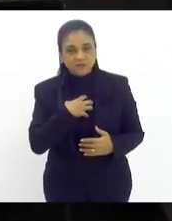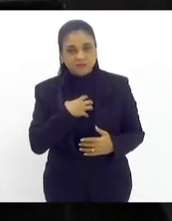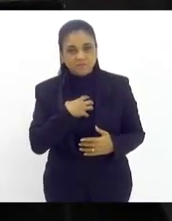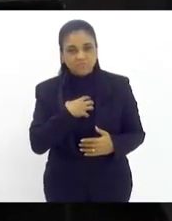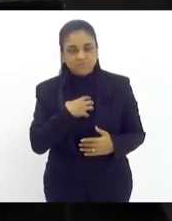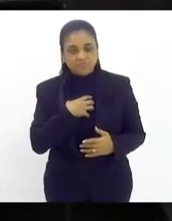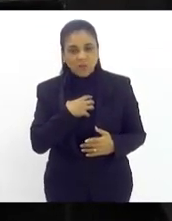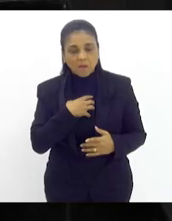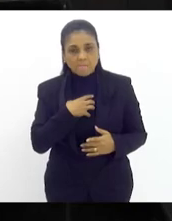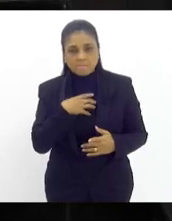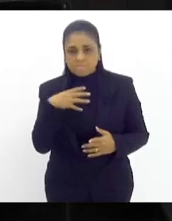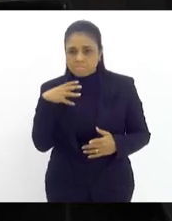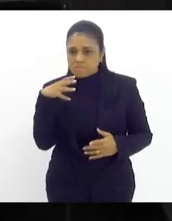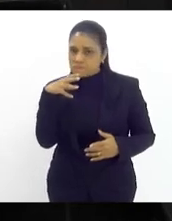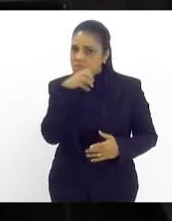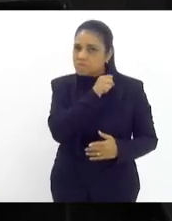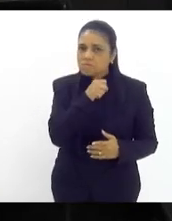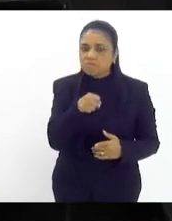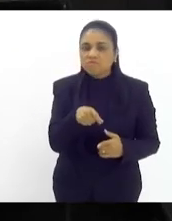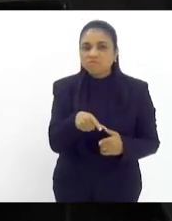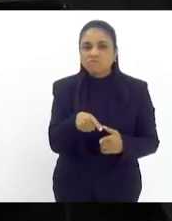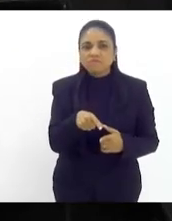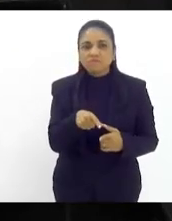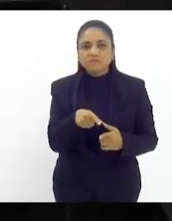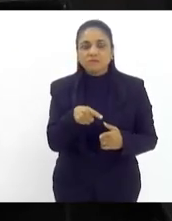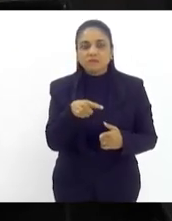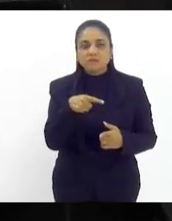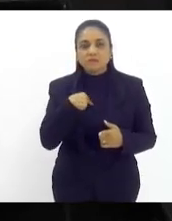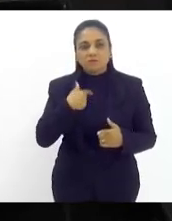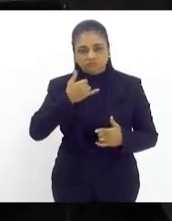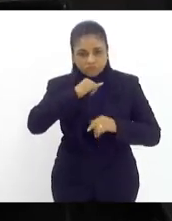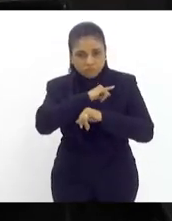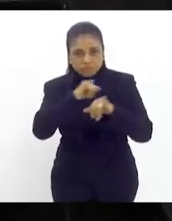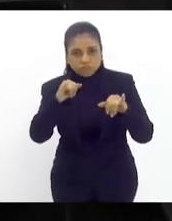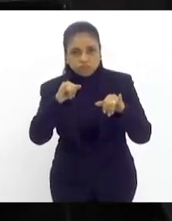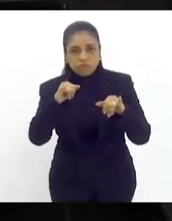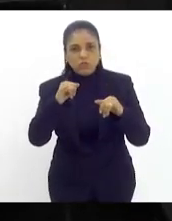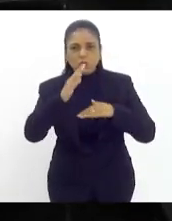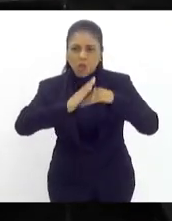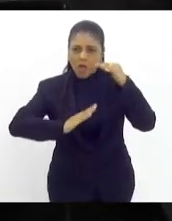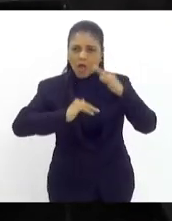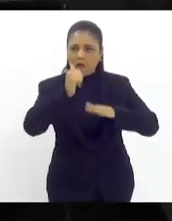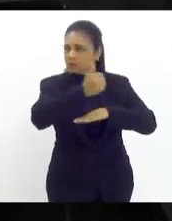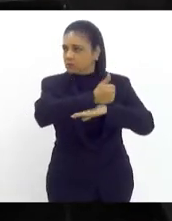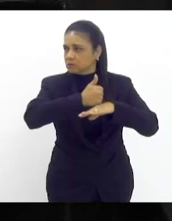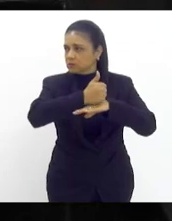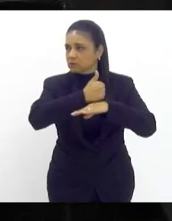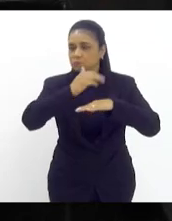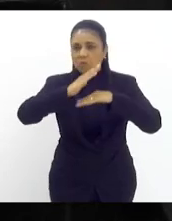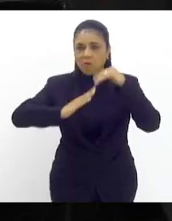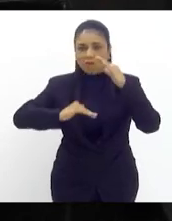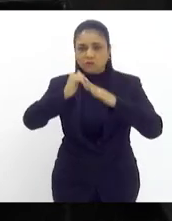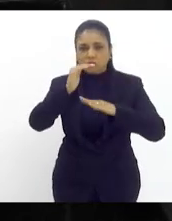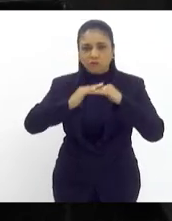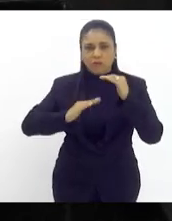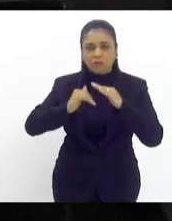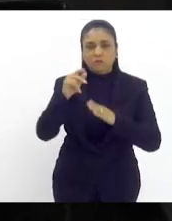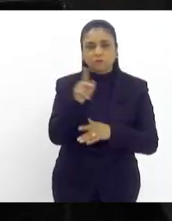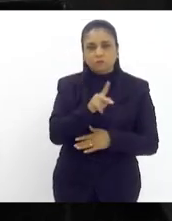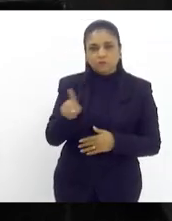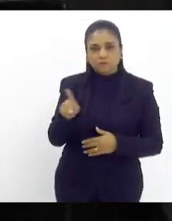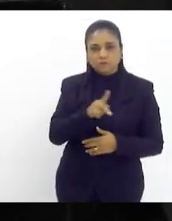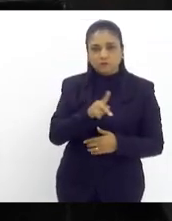pouco tempo digo aqui novamente Não só eu como toda categoria de profissionais do magistério